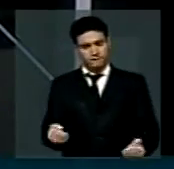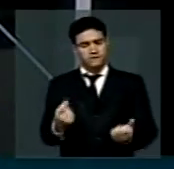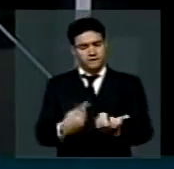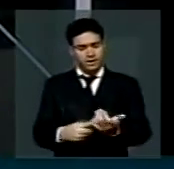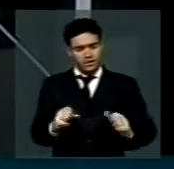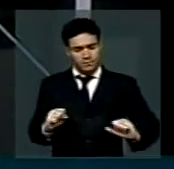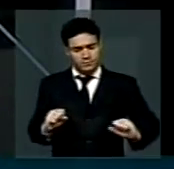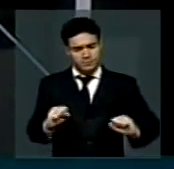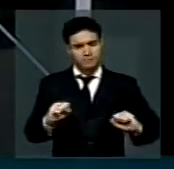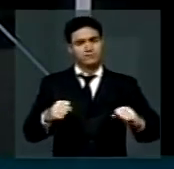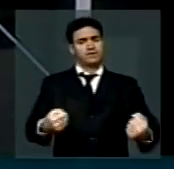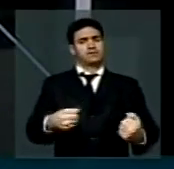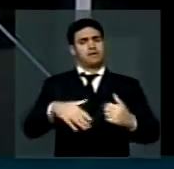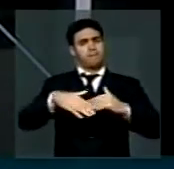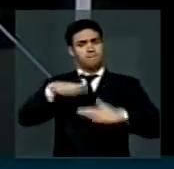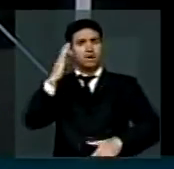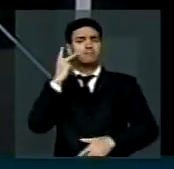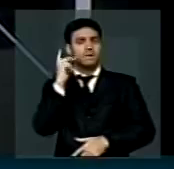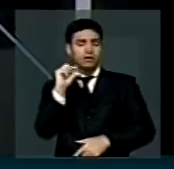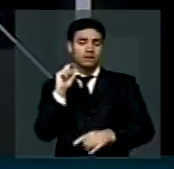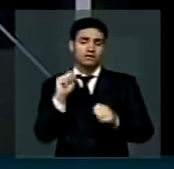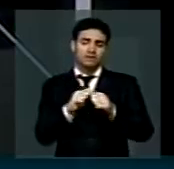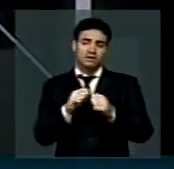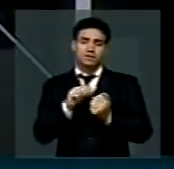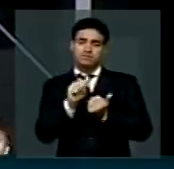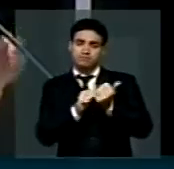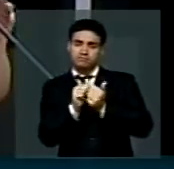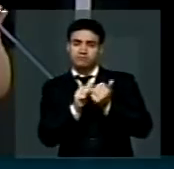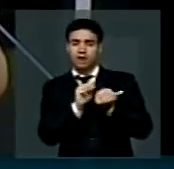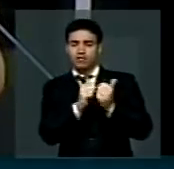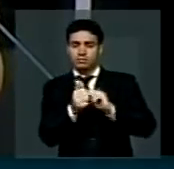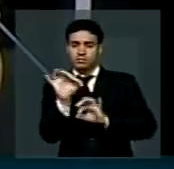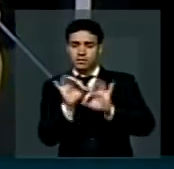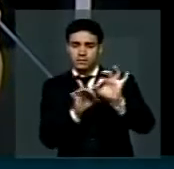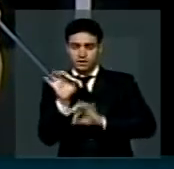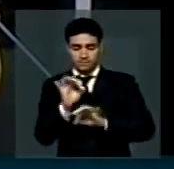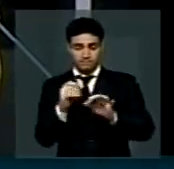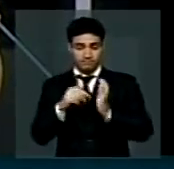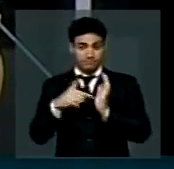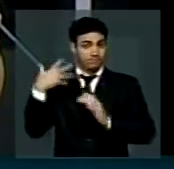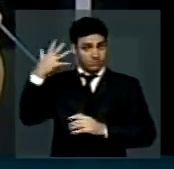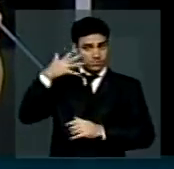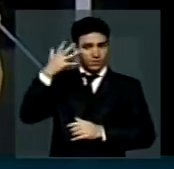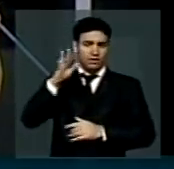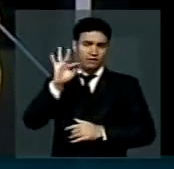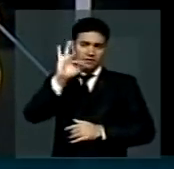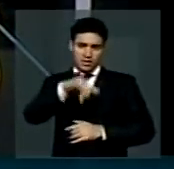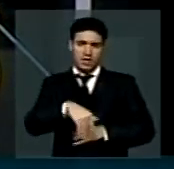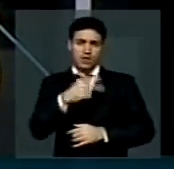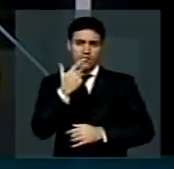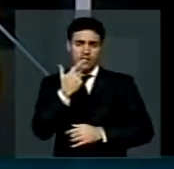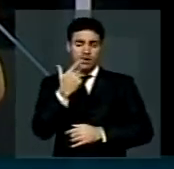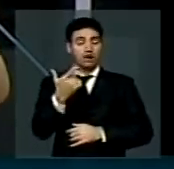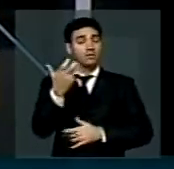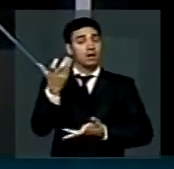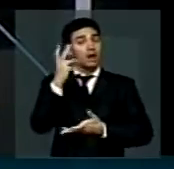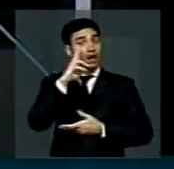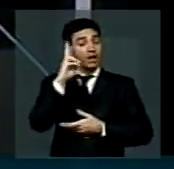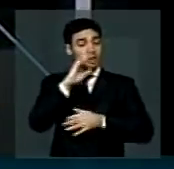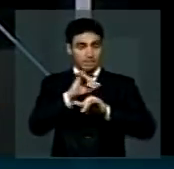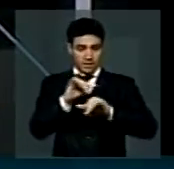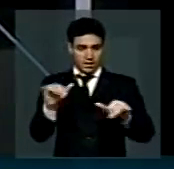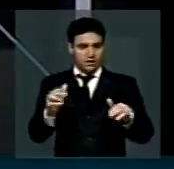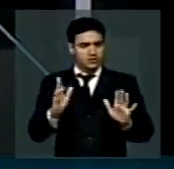ao máximo para realizarmos esses ajustes. Para encerrar minha fala, quero lembrar que eu